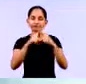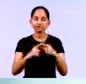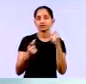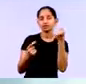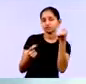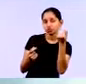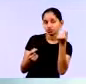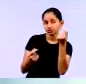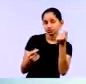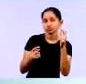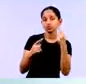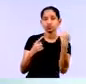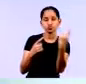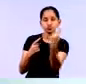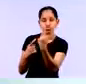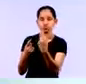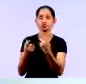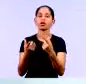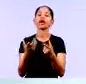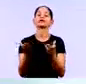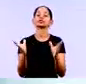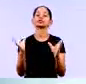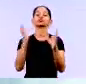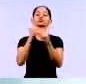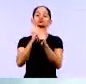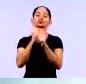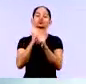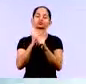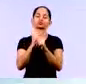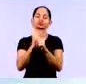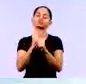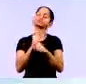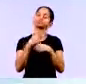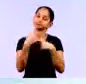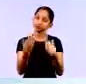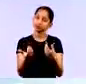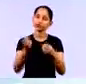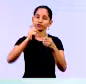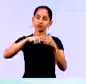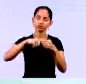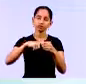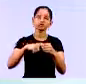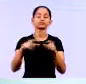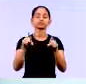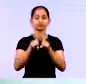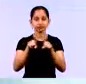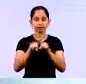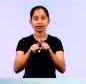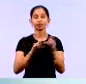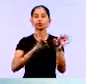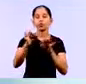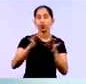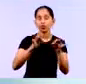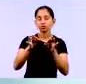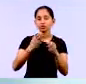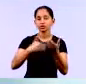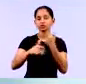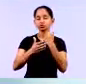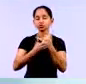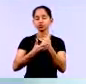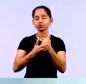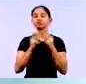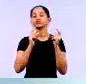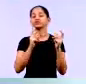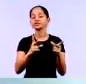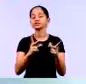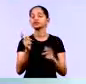receita. Na aula passada, nós trabalhamos, voltando, o orçamento de vendas, ele é a base exatamente por isso,